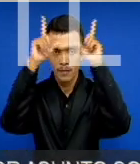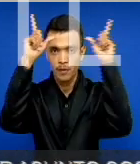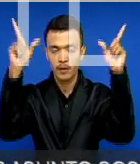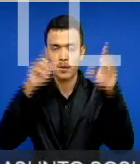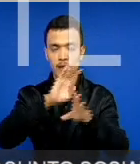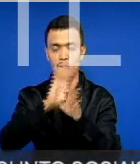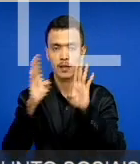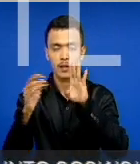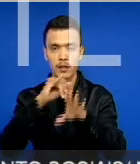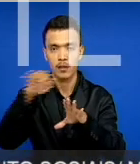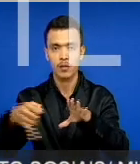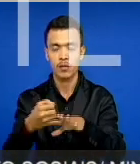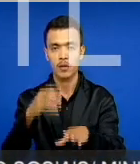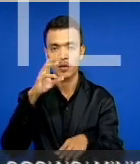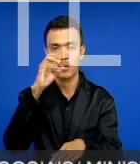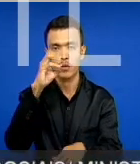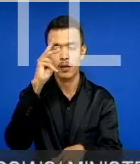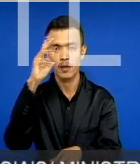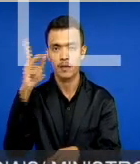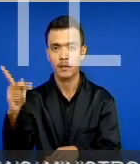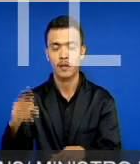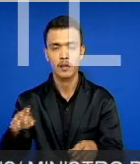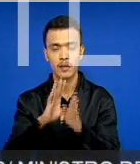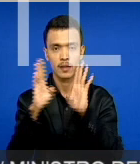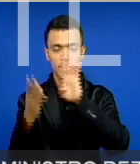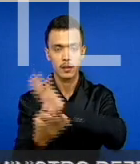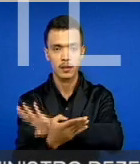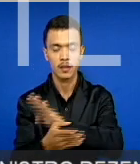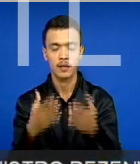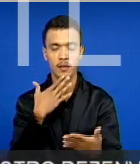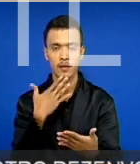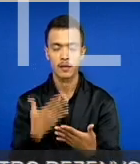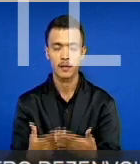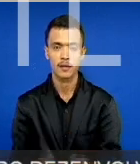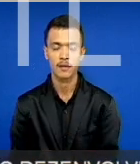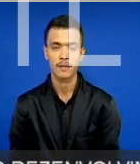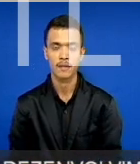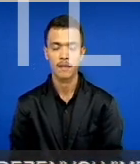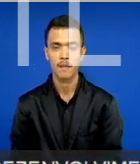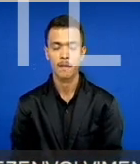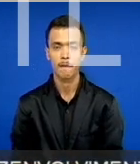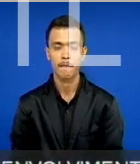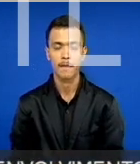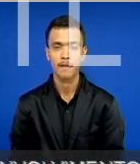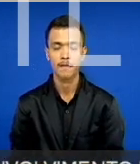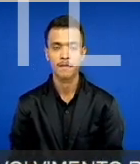se atrae dia di investimento externo direito, ou em valor FDI, foreign direct